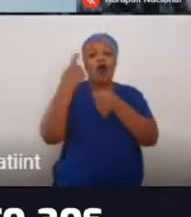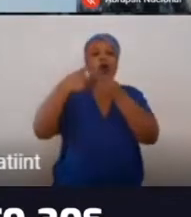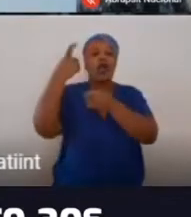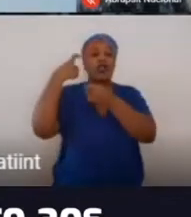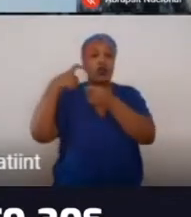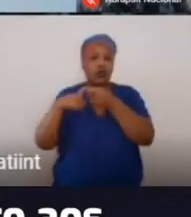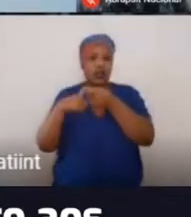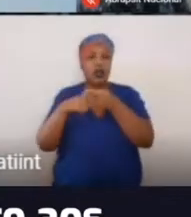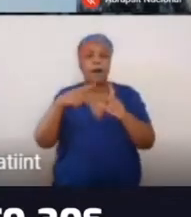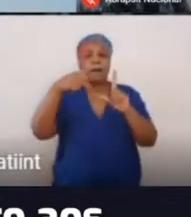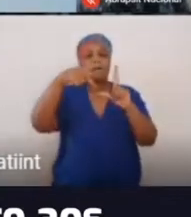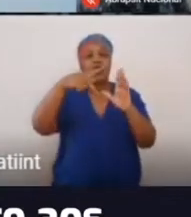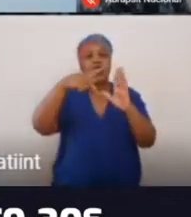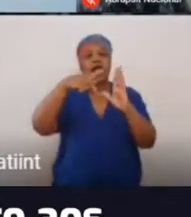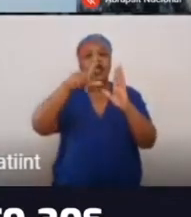do PL